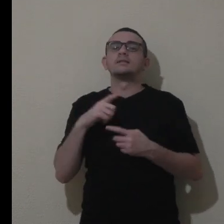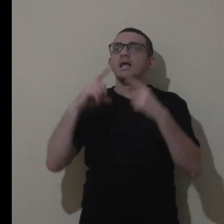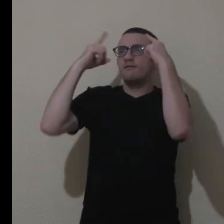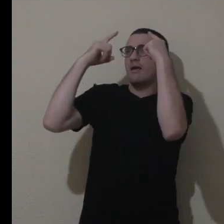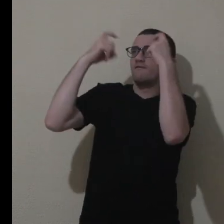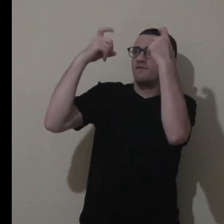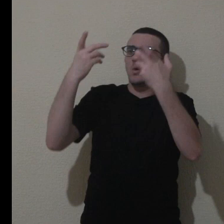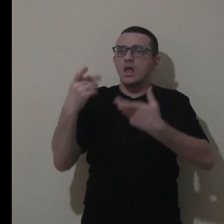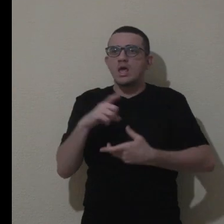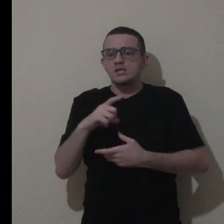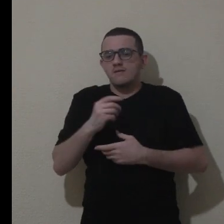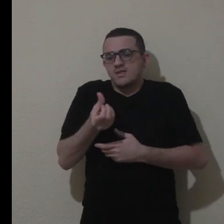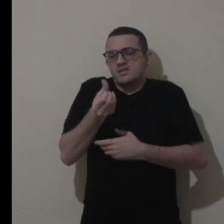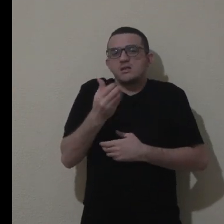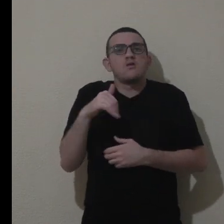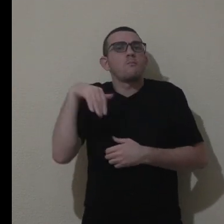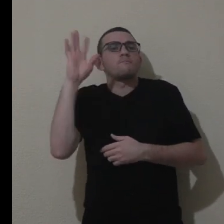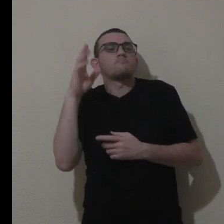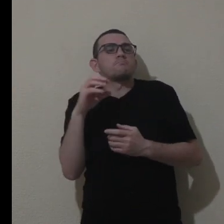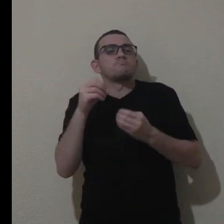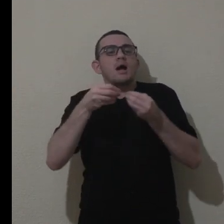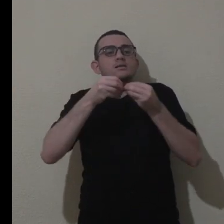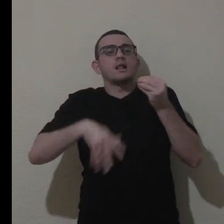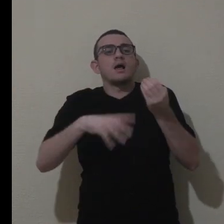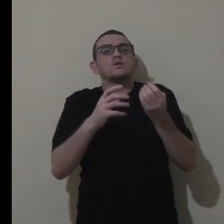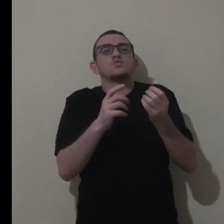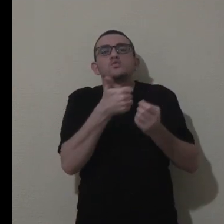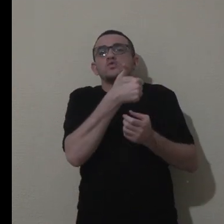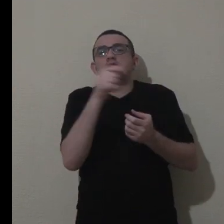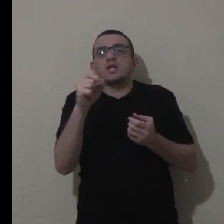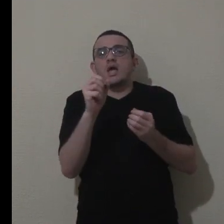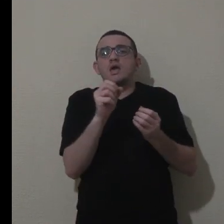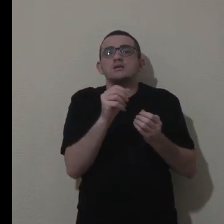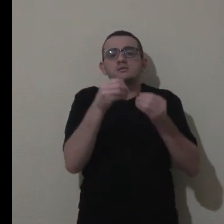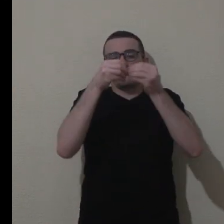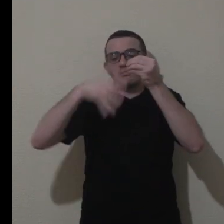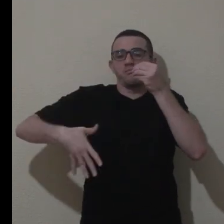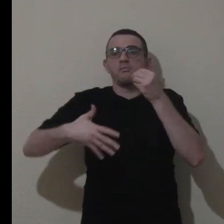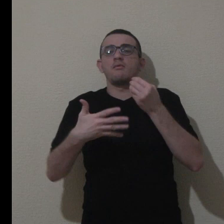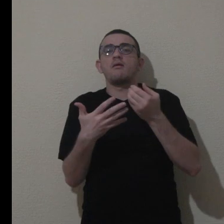teve 6 ou mais dos 10